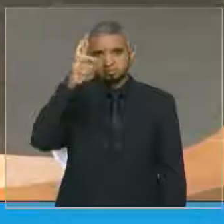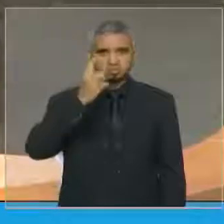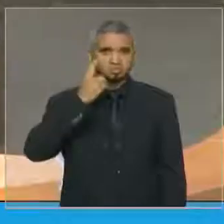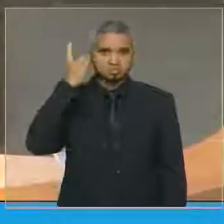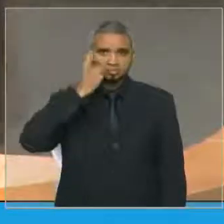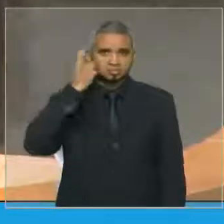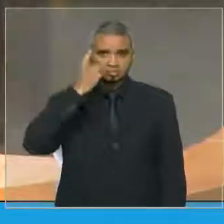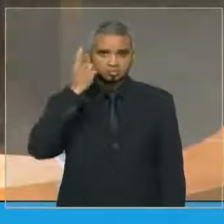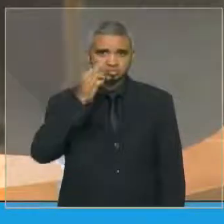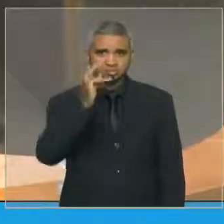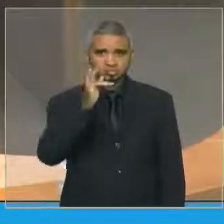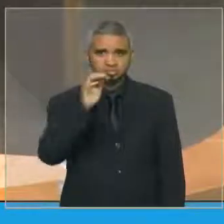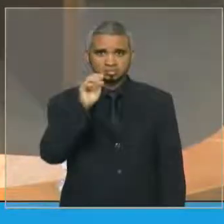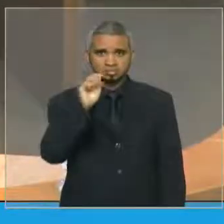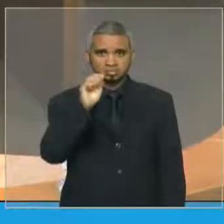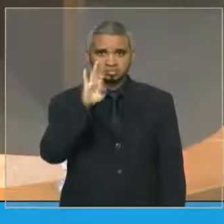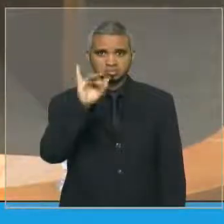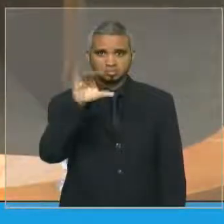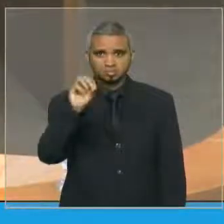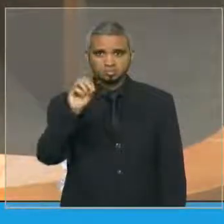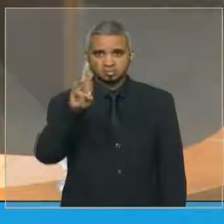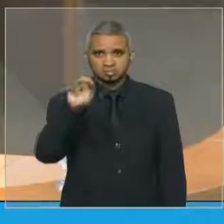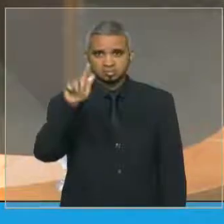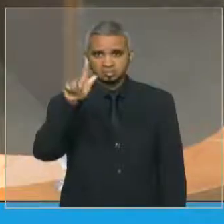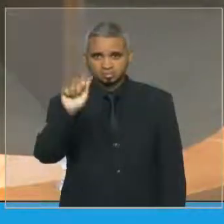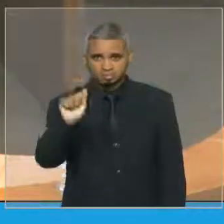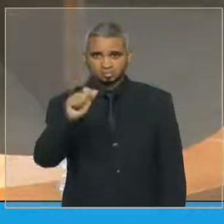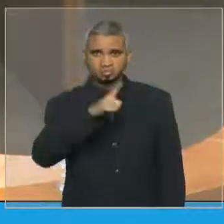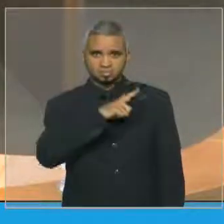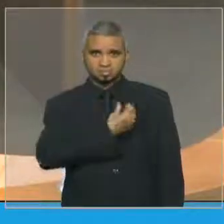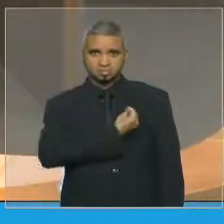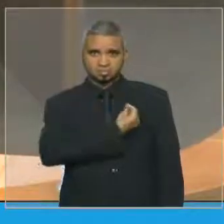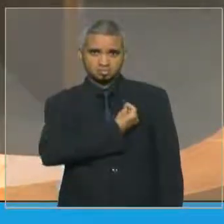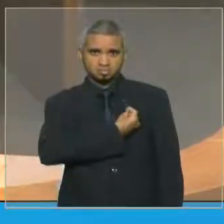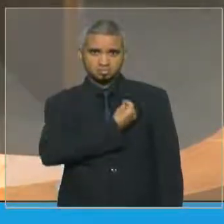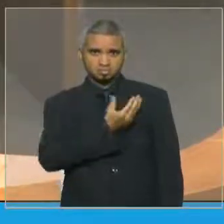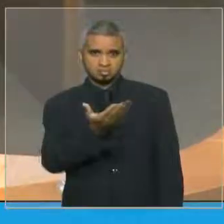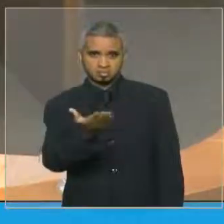Fábio Braga, que nos prestigia com a sua presença neste recinto,